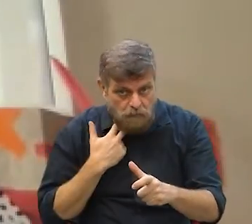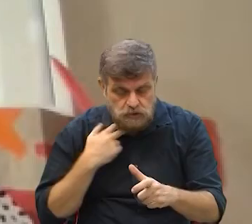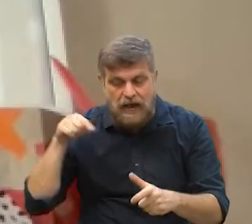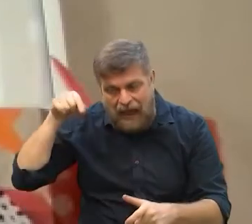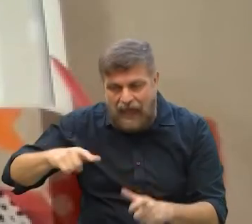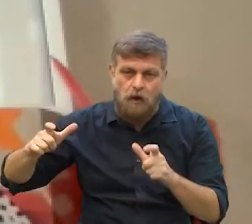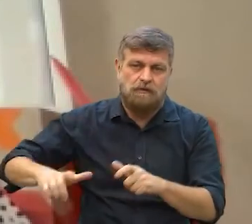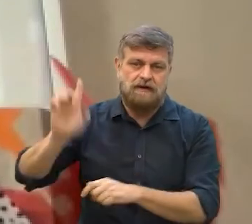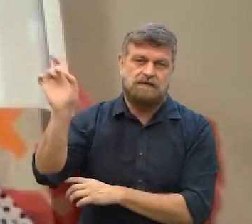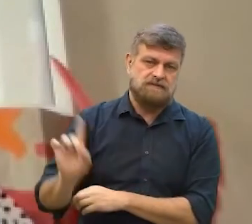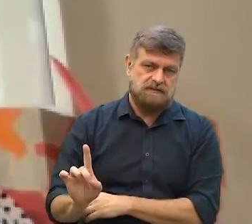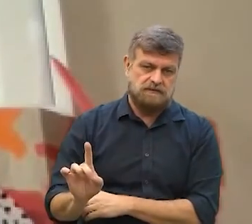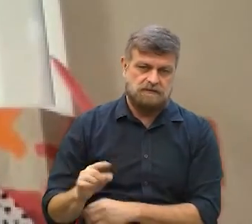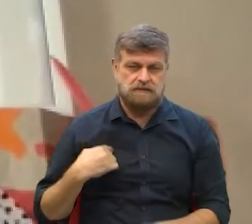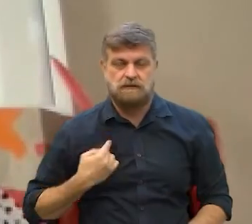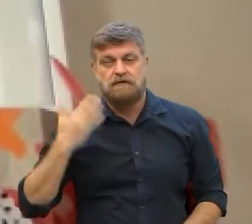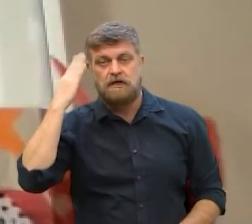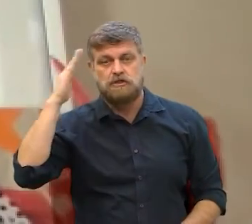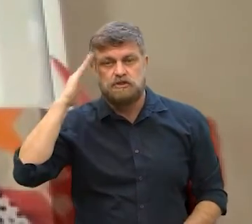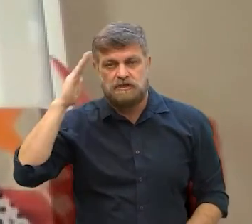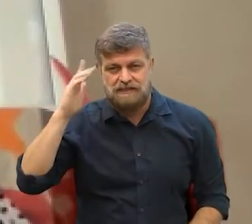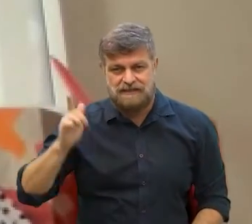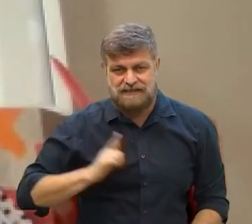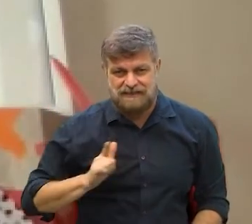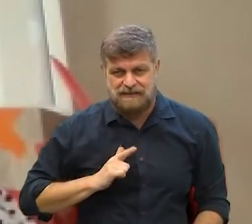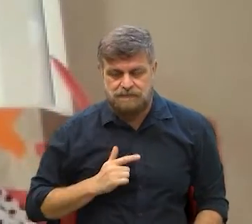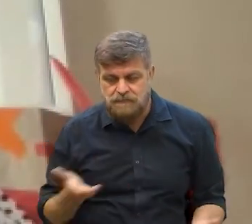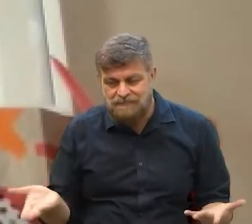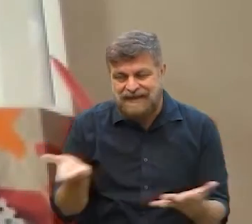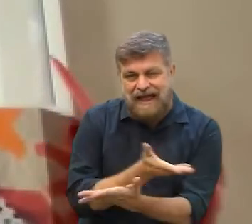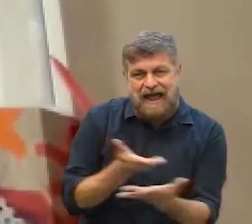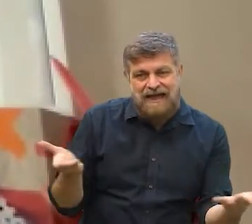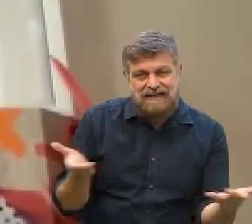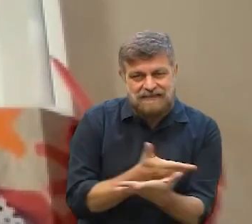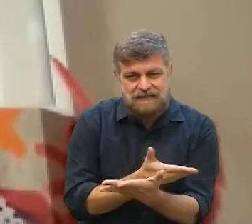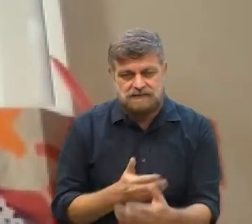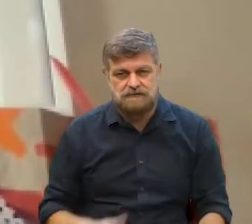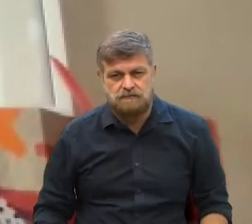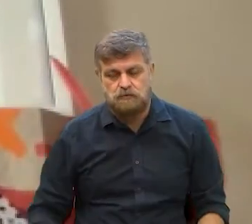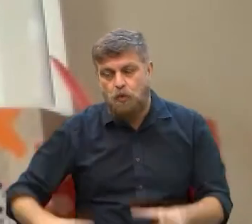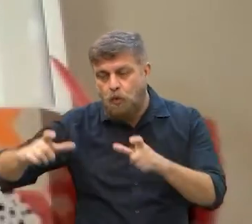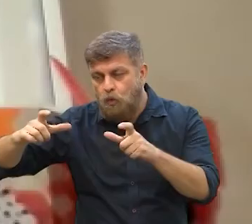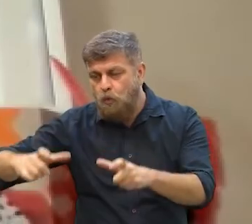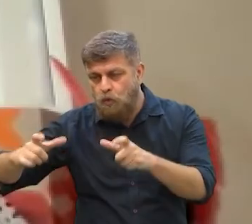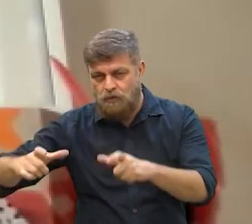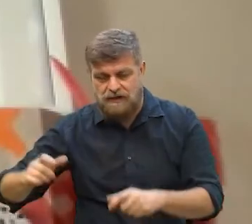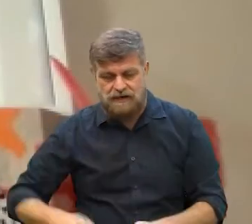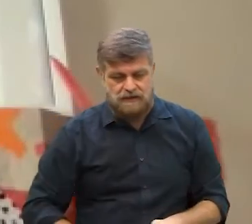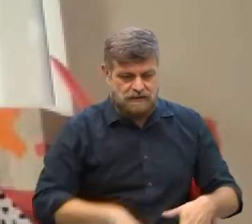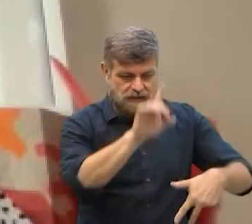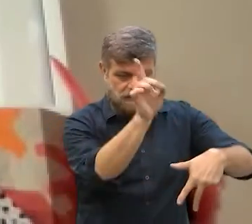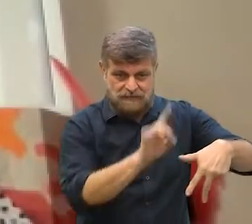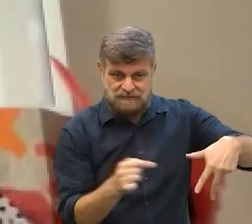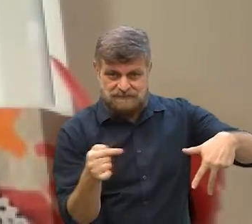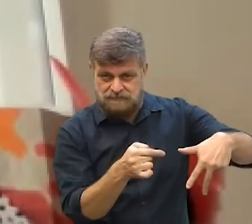então, hoje, se entende a deficiência como a interação entre a deficiência